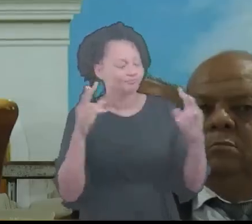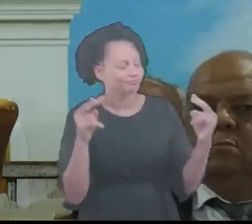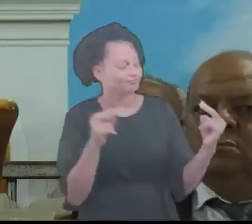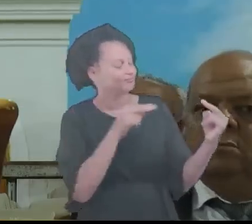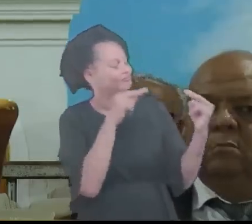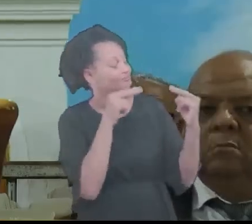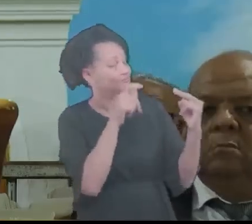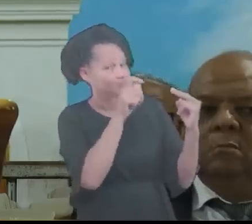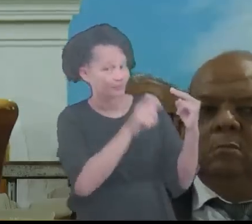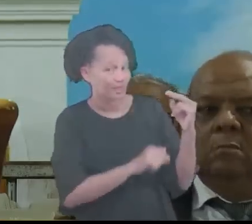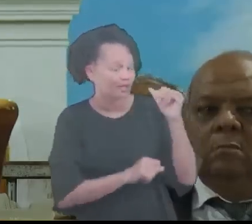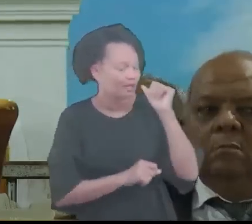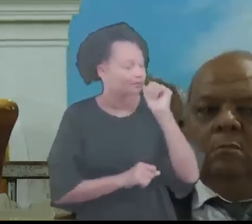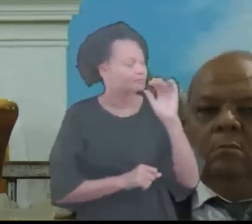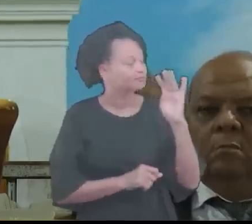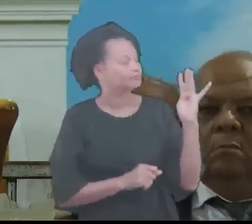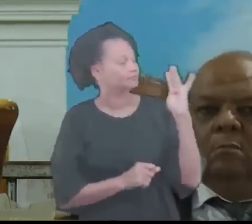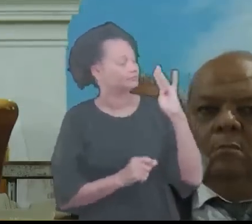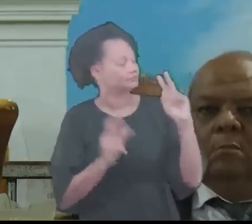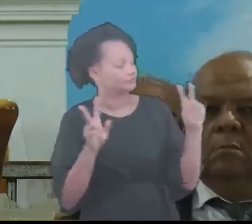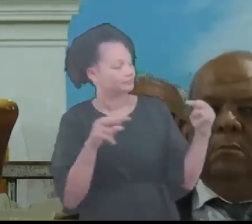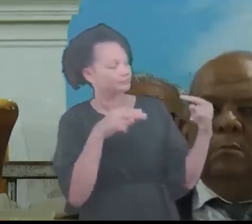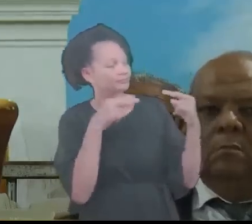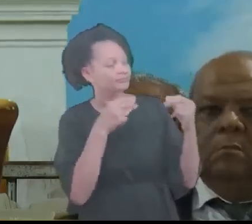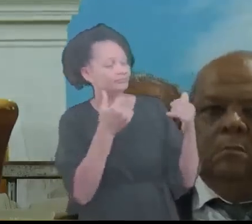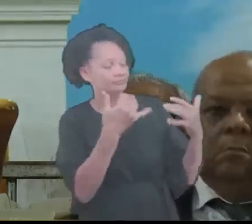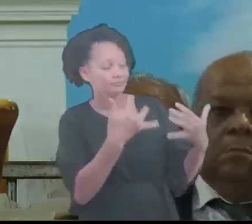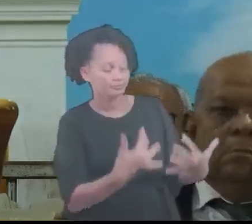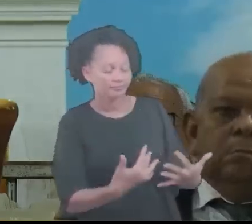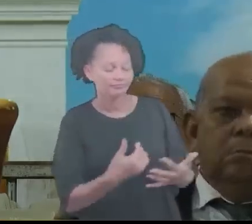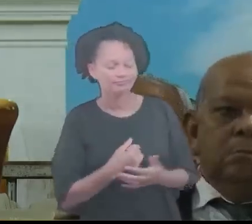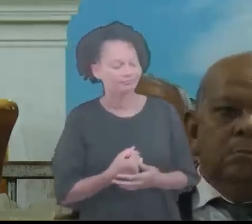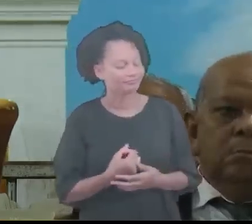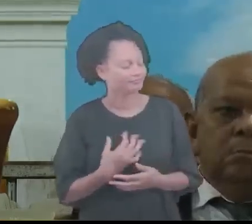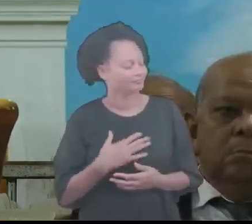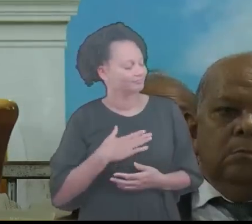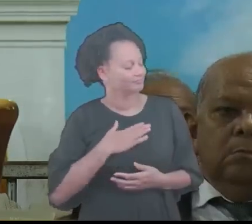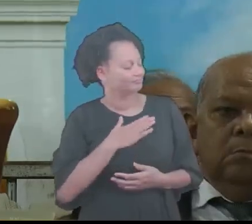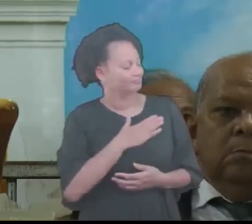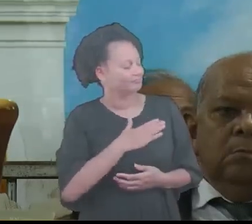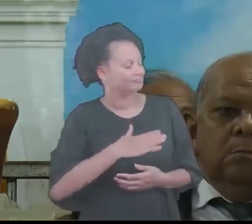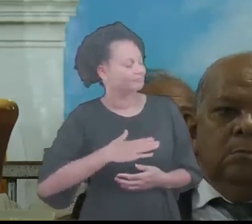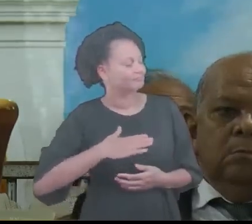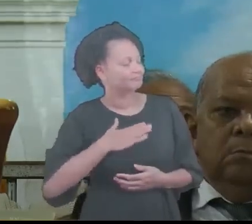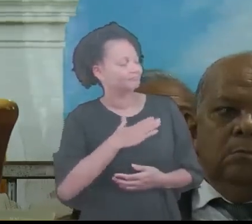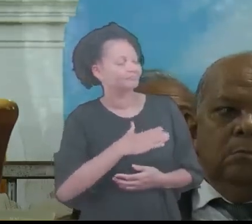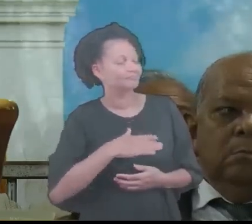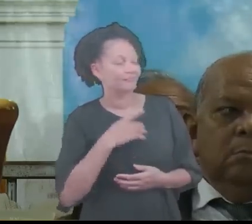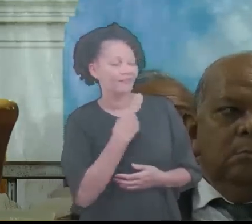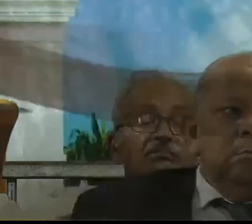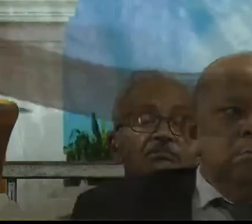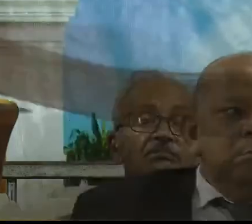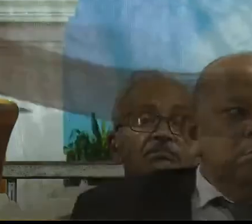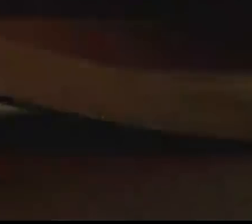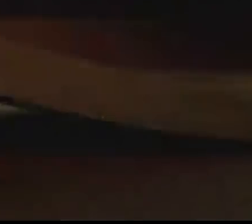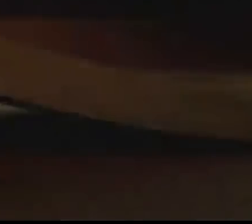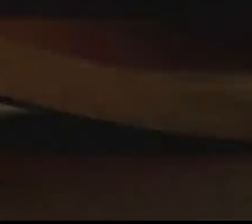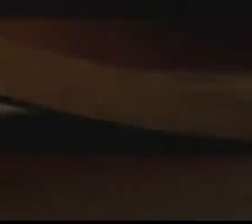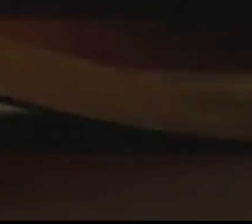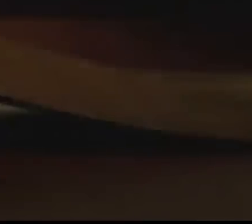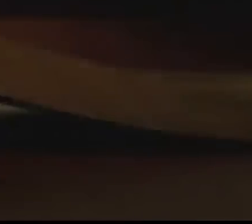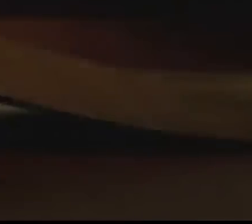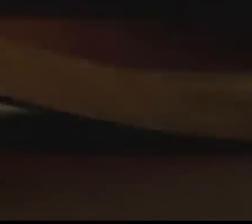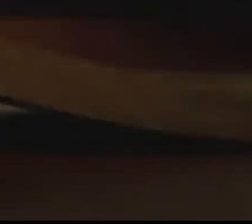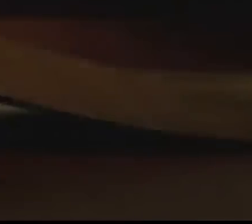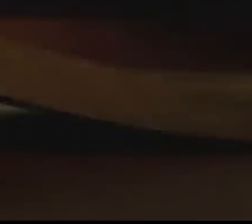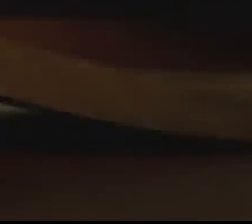noiva e ele está dizendo: agradáveis são as tuas faces